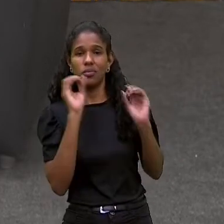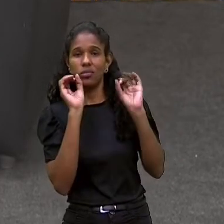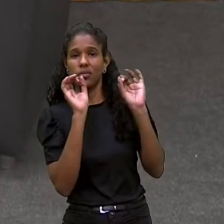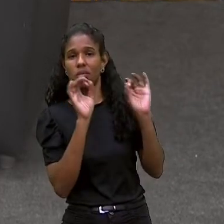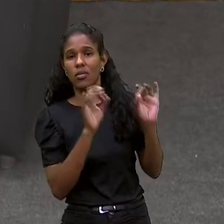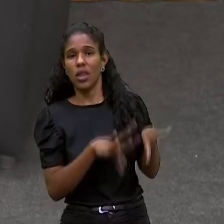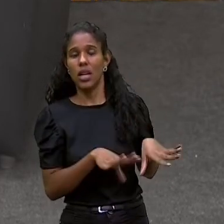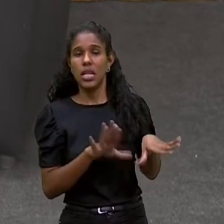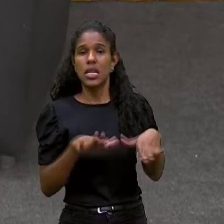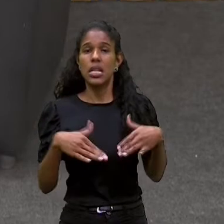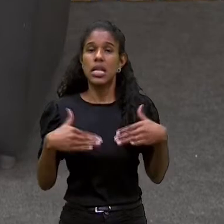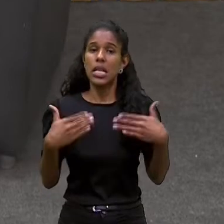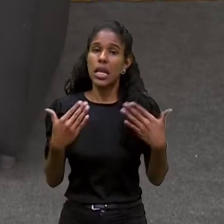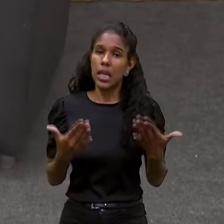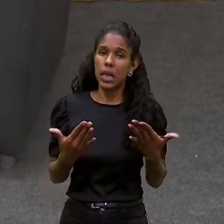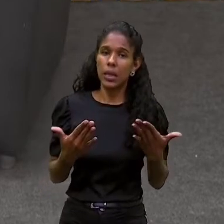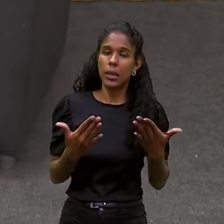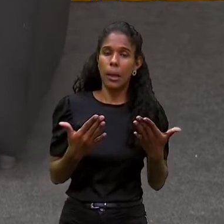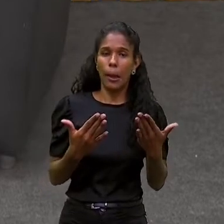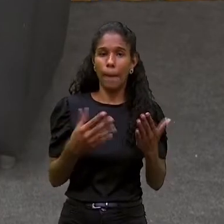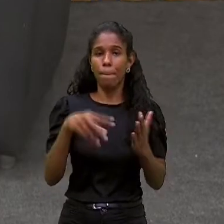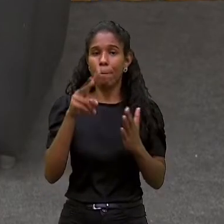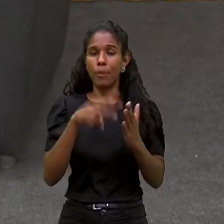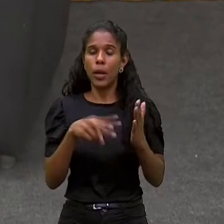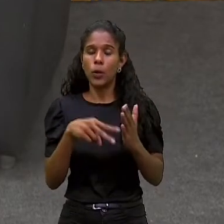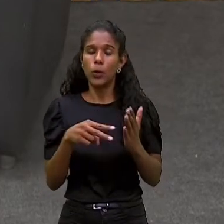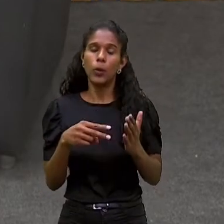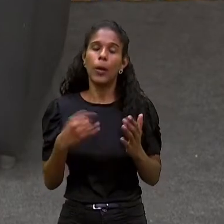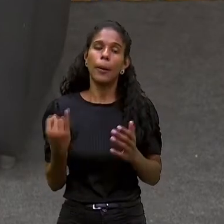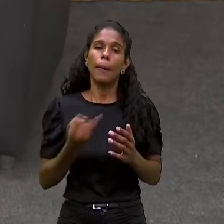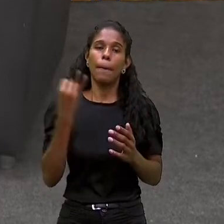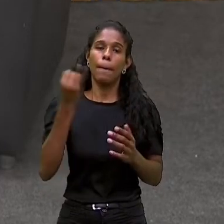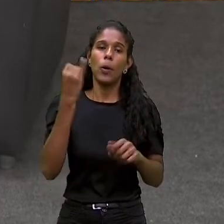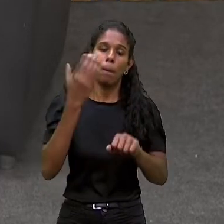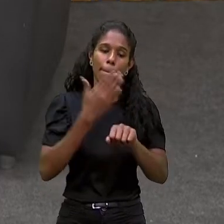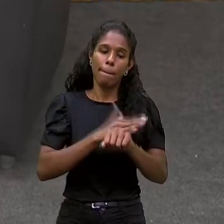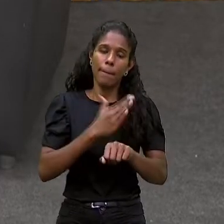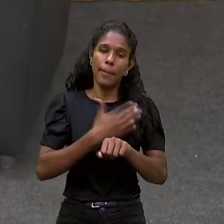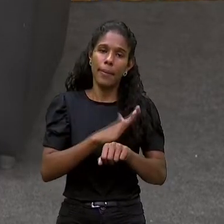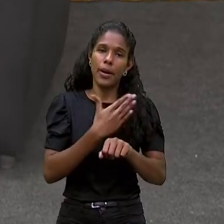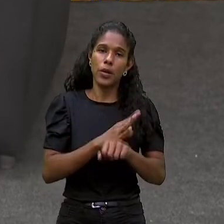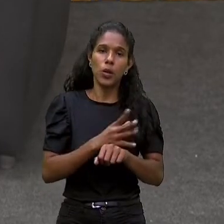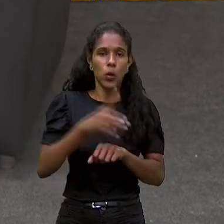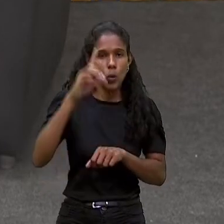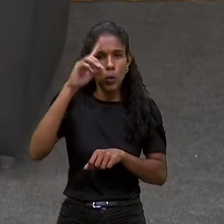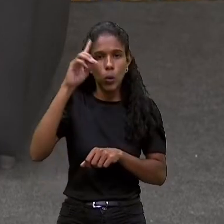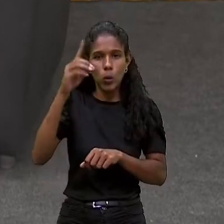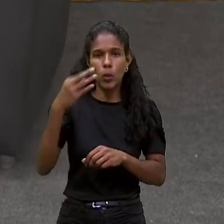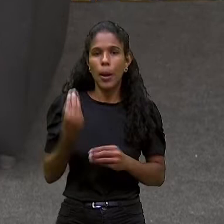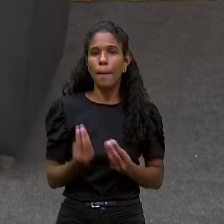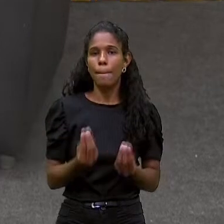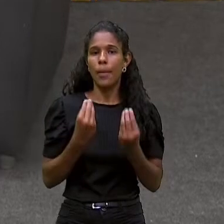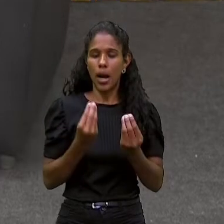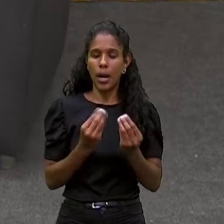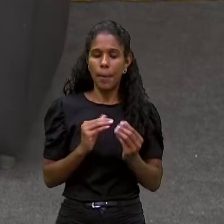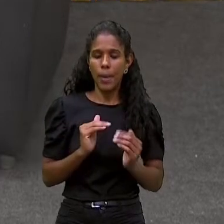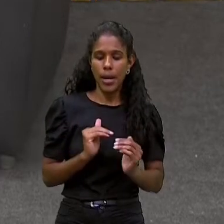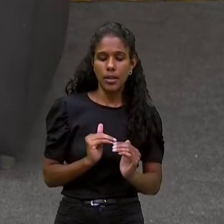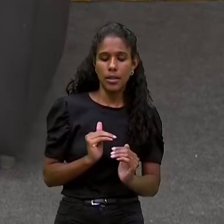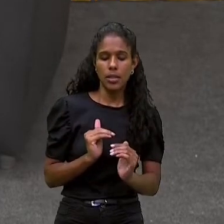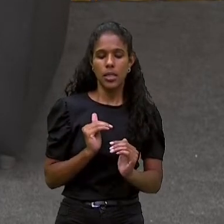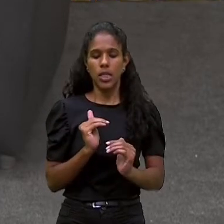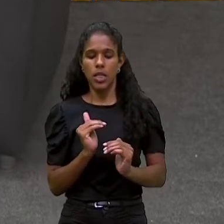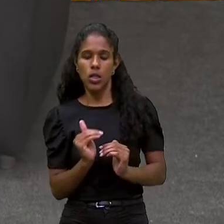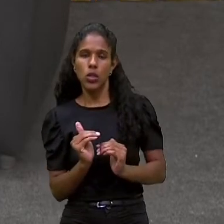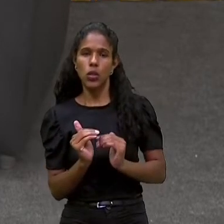para cima para te deixar um degrau ou dois a mais. E assim, degrau a degrau, você vai adquirindo um padrão